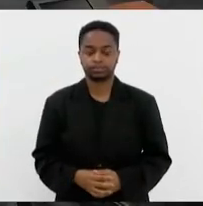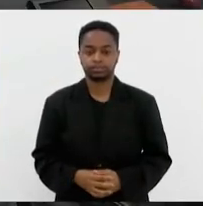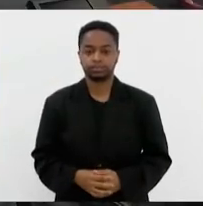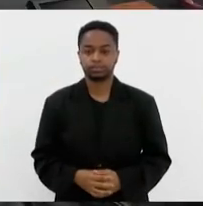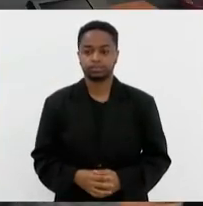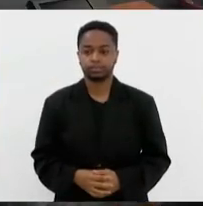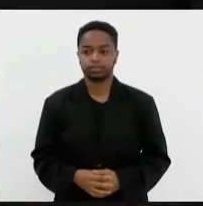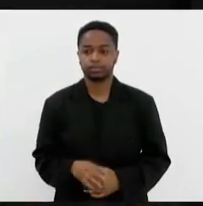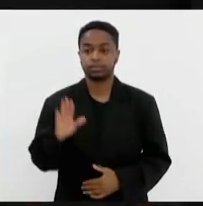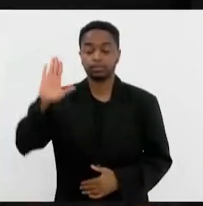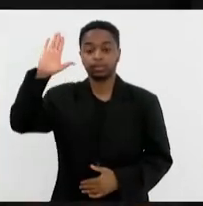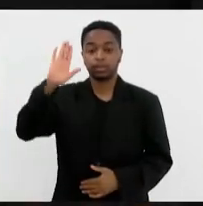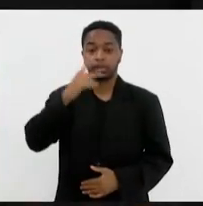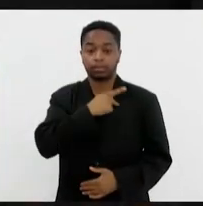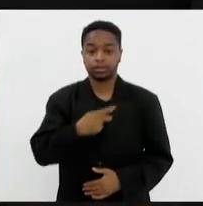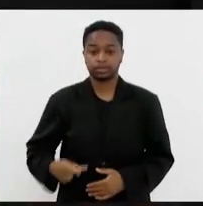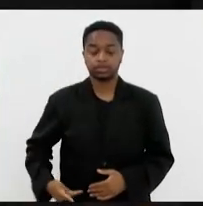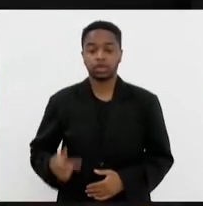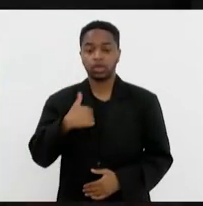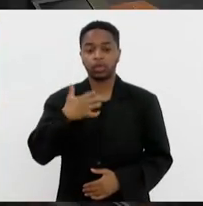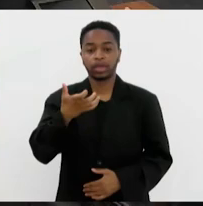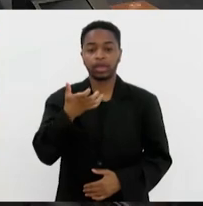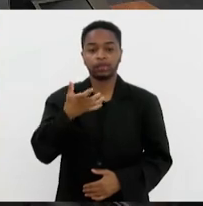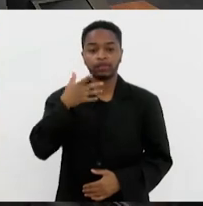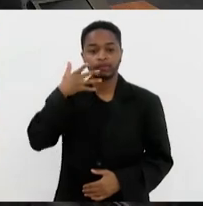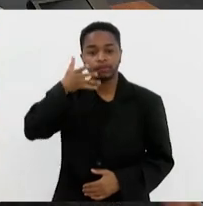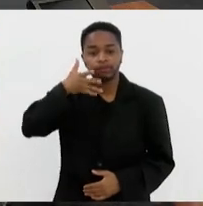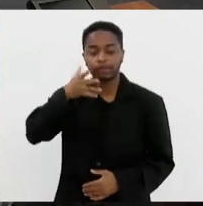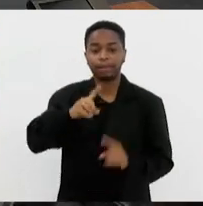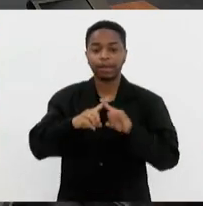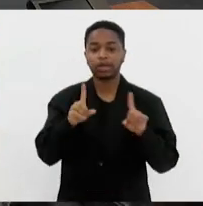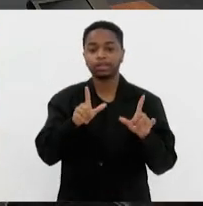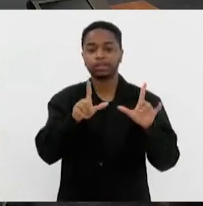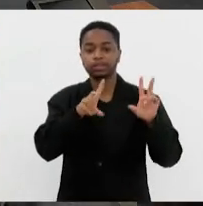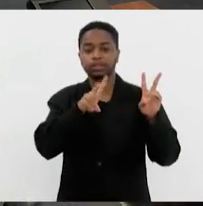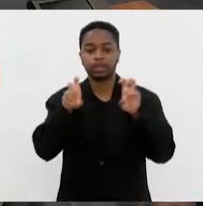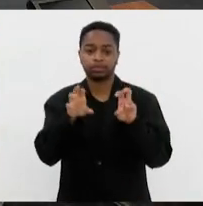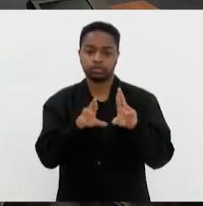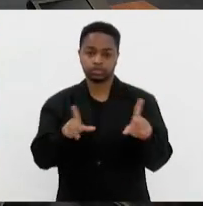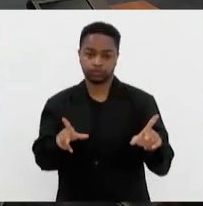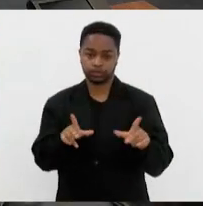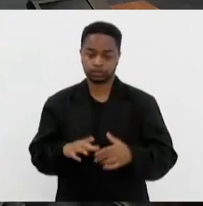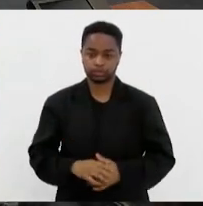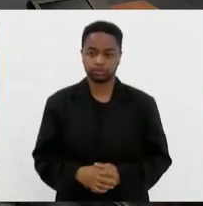Senhor presidente, por favor, pela ordem, mas é outro assunto, é rapidinho.